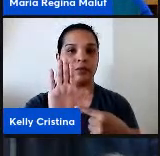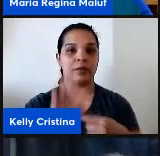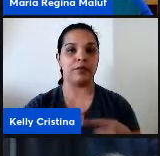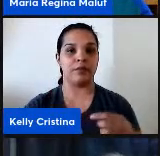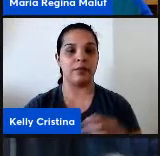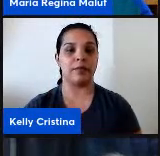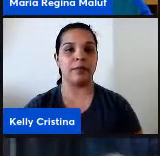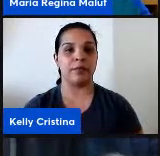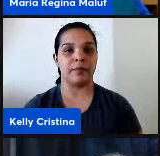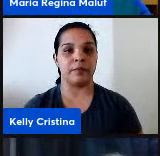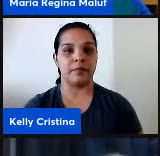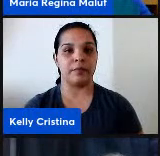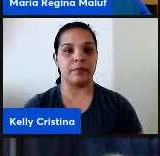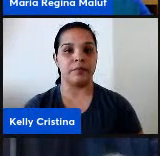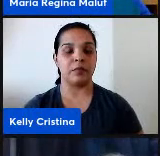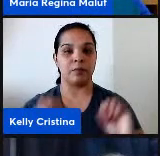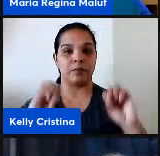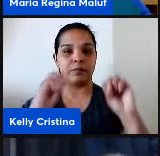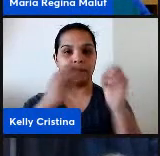de um PowerPoint.